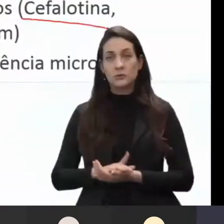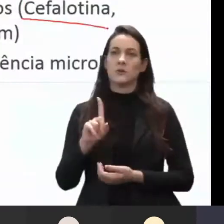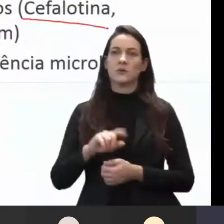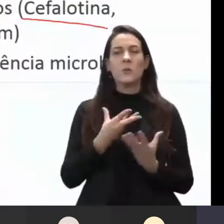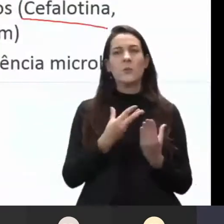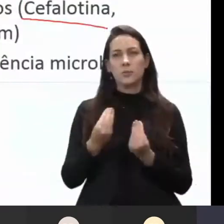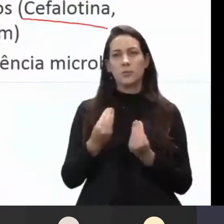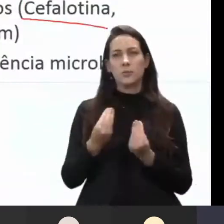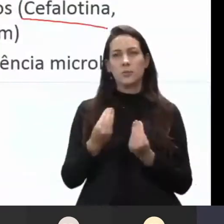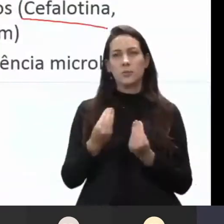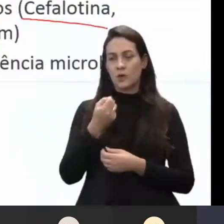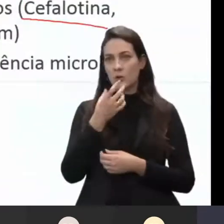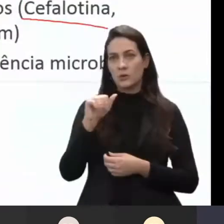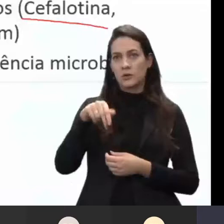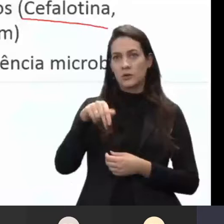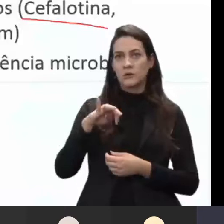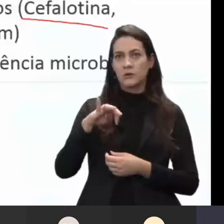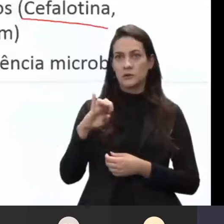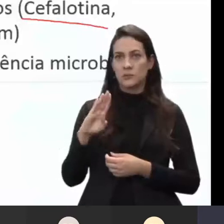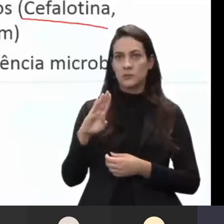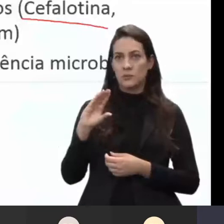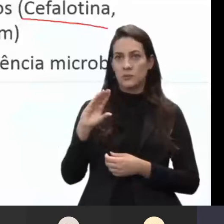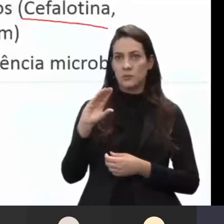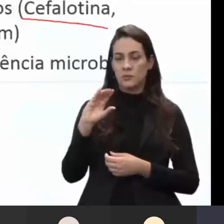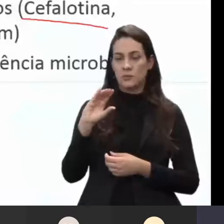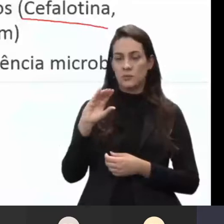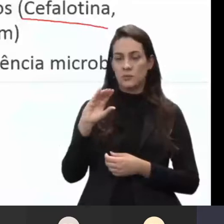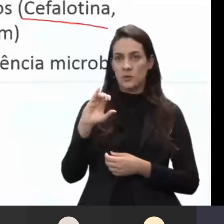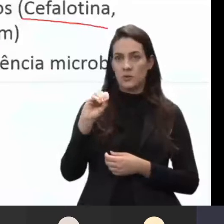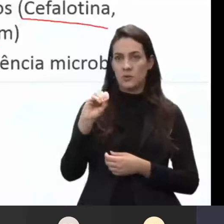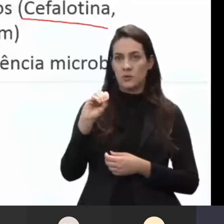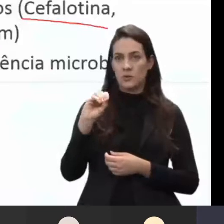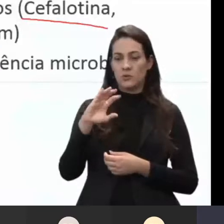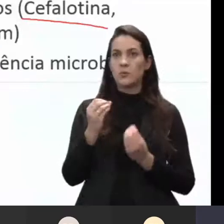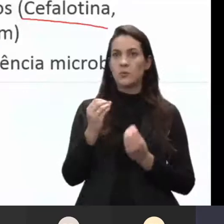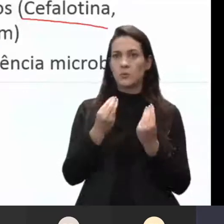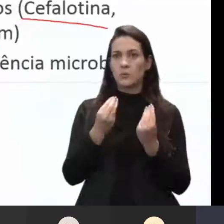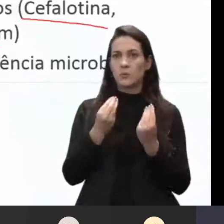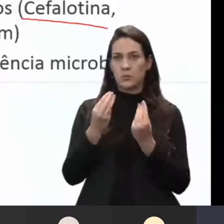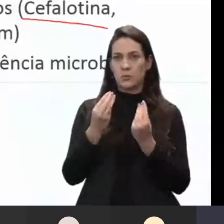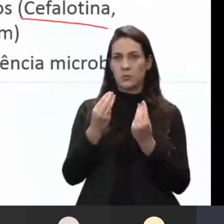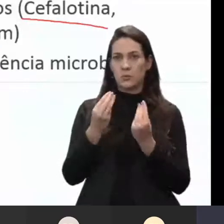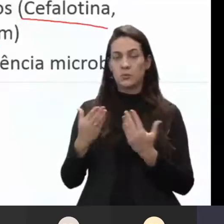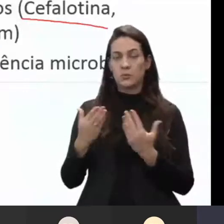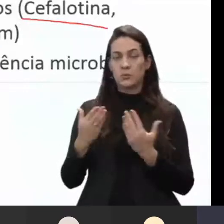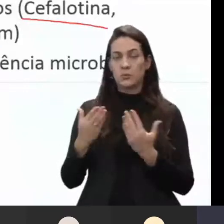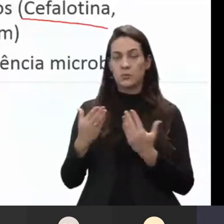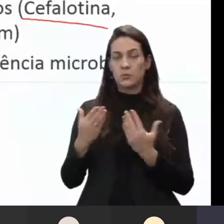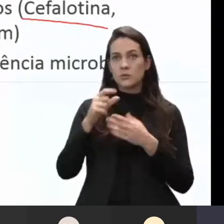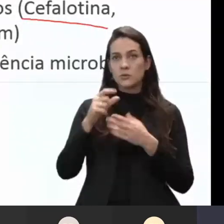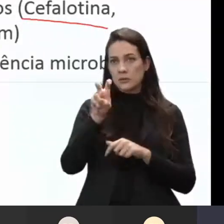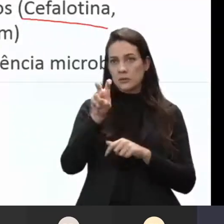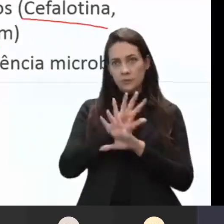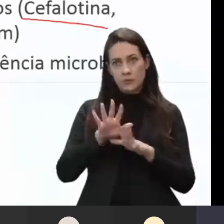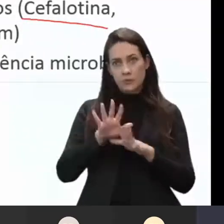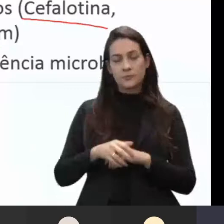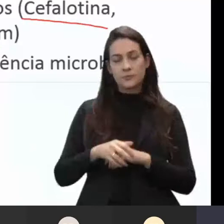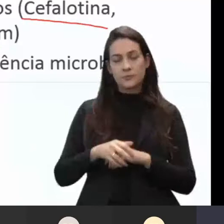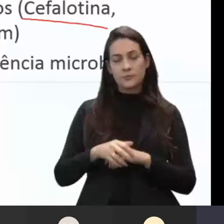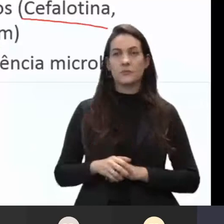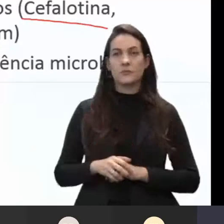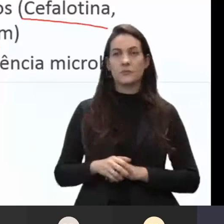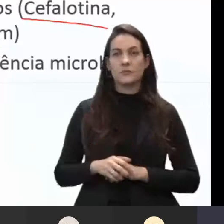ampla de antibióticos. Mas, para esse procedimento, escolhemos aqui esses 5. Você vai testar os